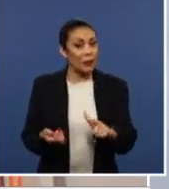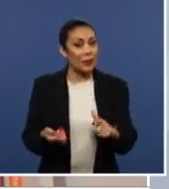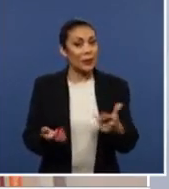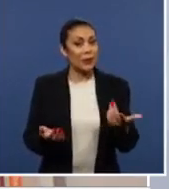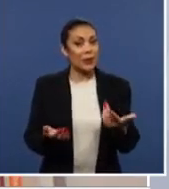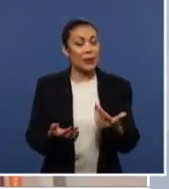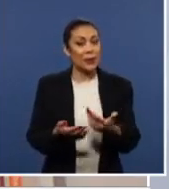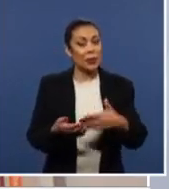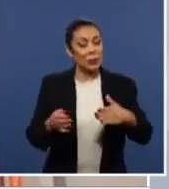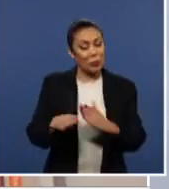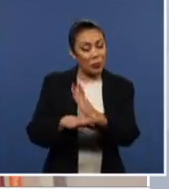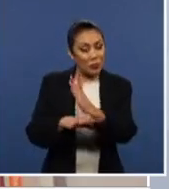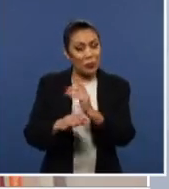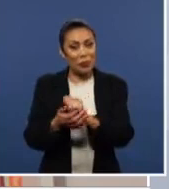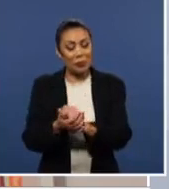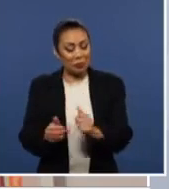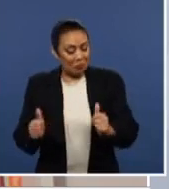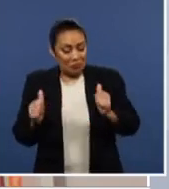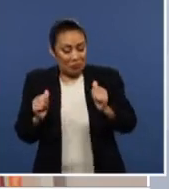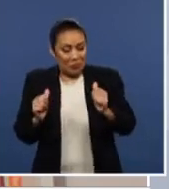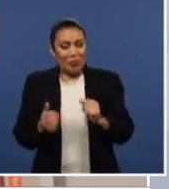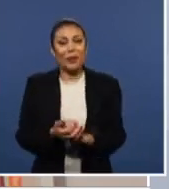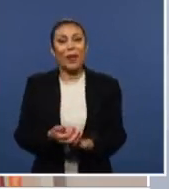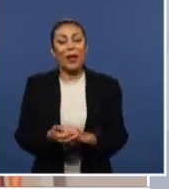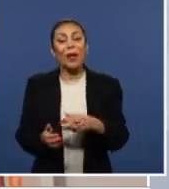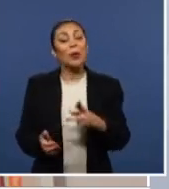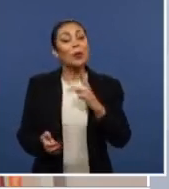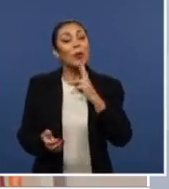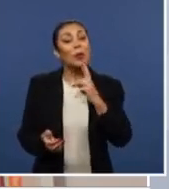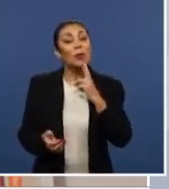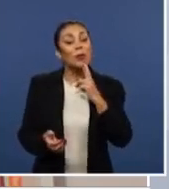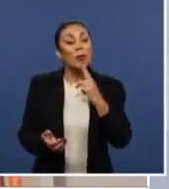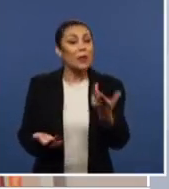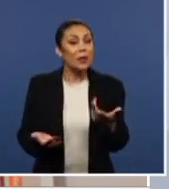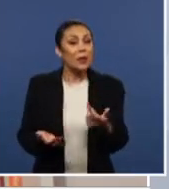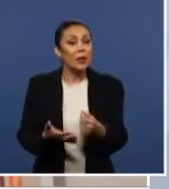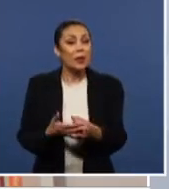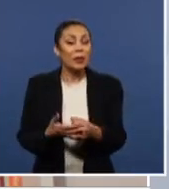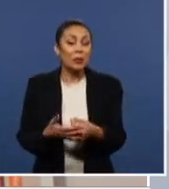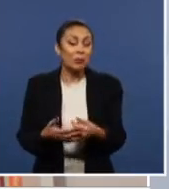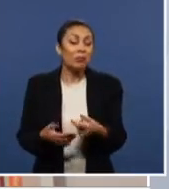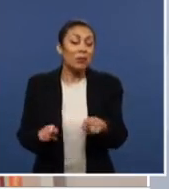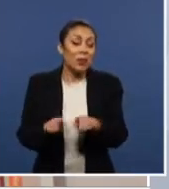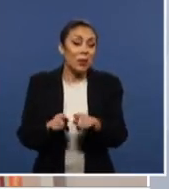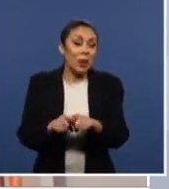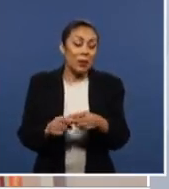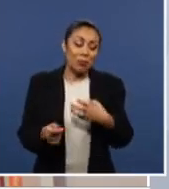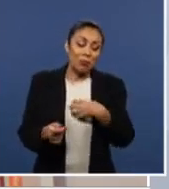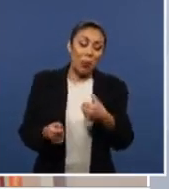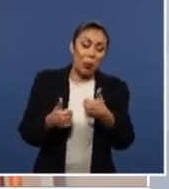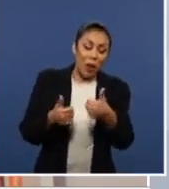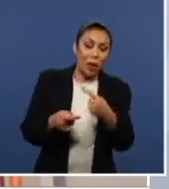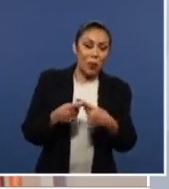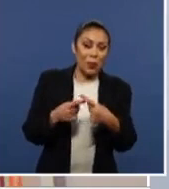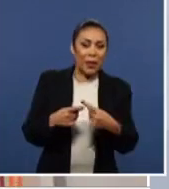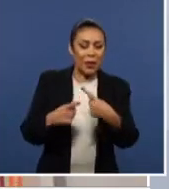teve um deslize, passou meio incólume, e o Rodrigo acaba se dando bem, né, porque se ele está disputando